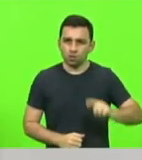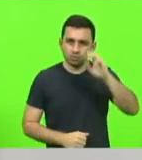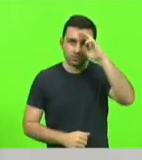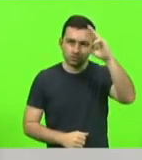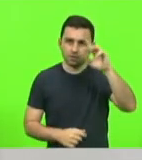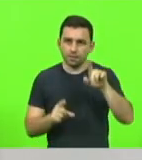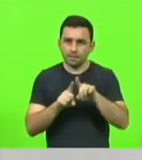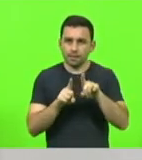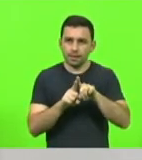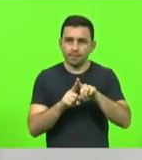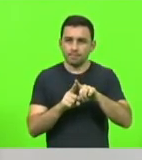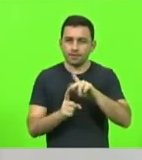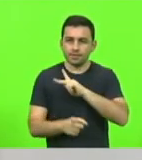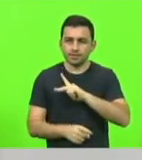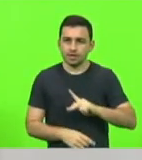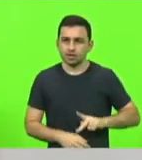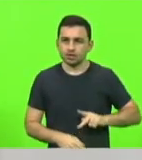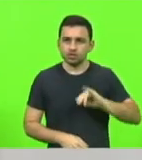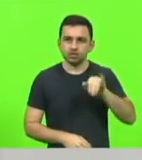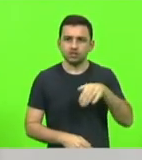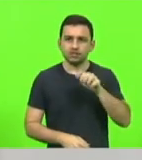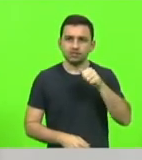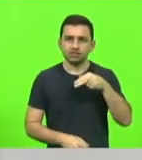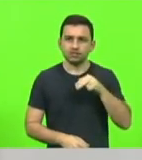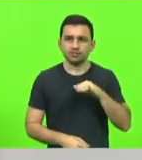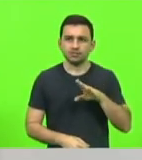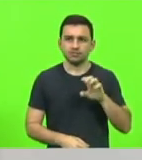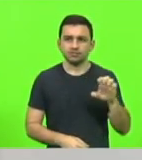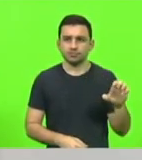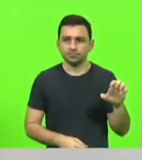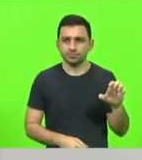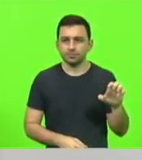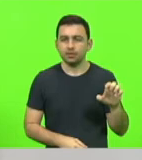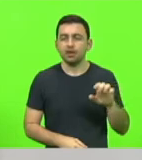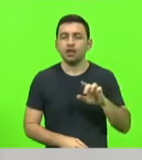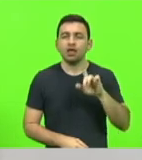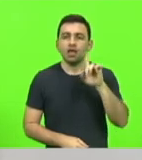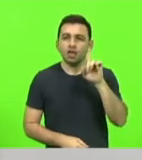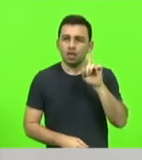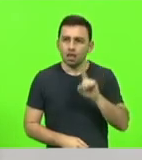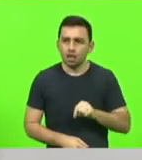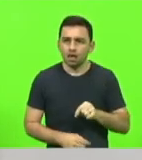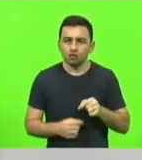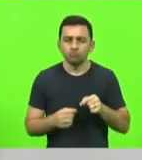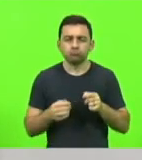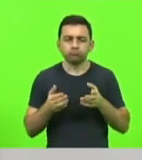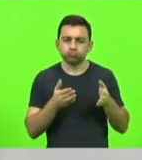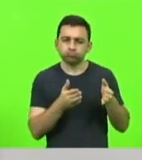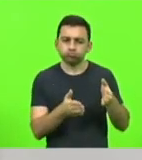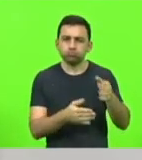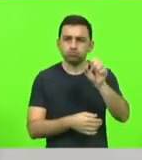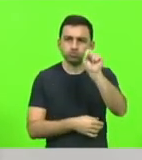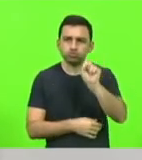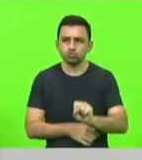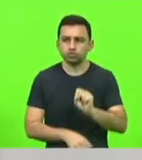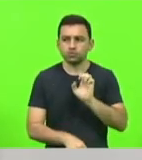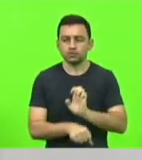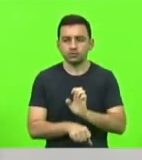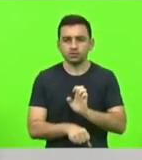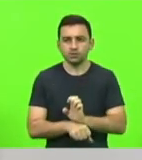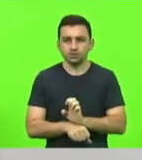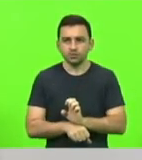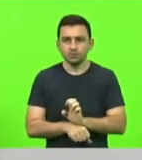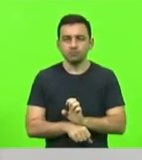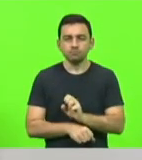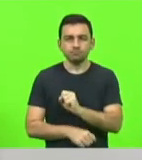Janice, na última semana, por um roteiro pelo sul do estado, e depois acompanhei à distância também um